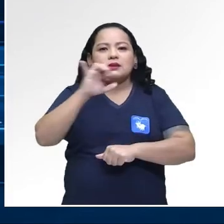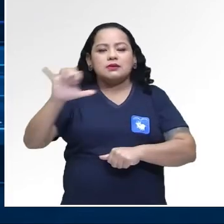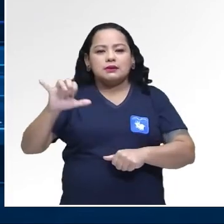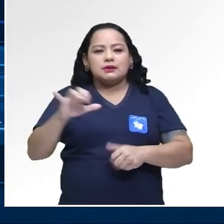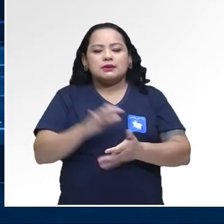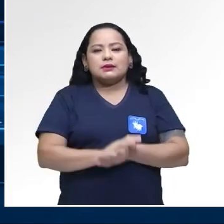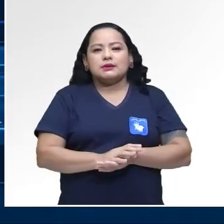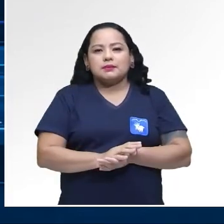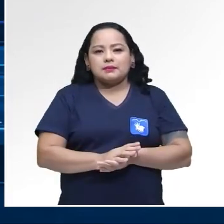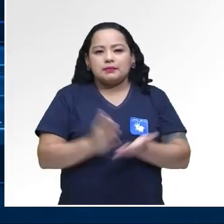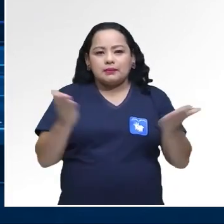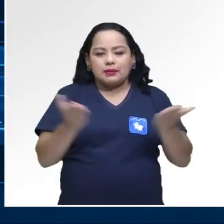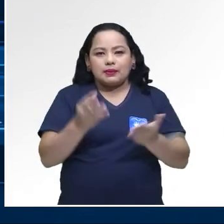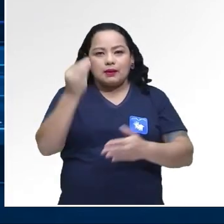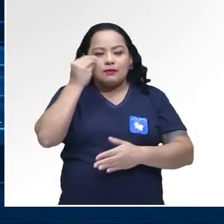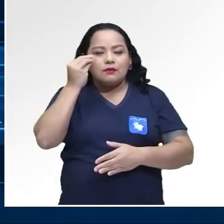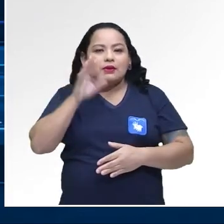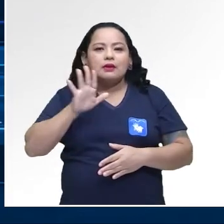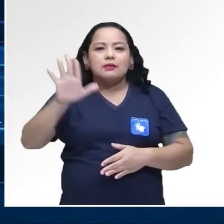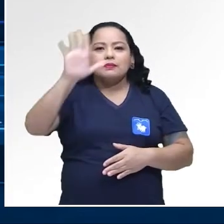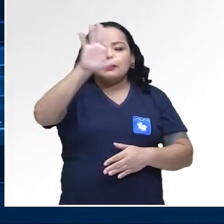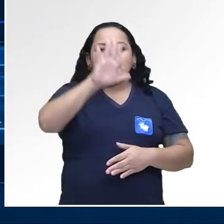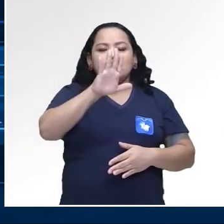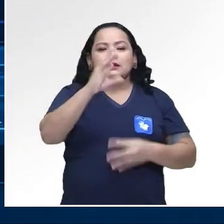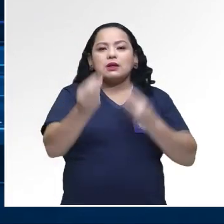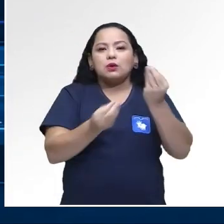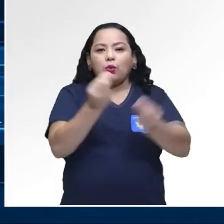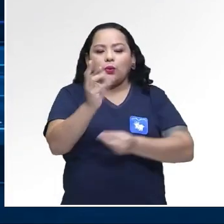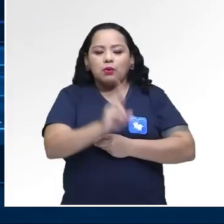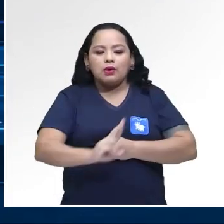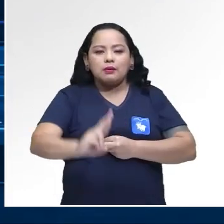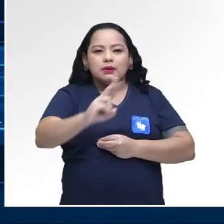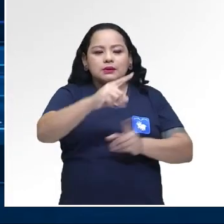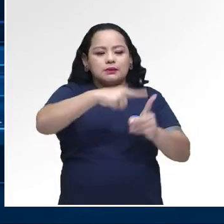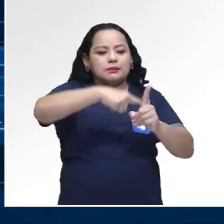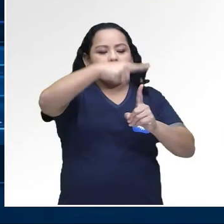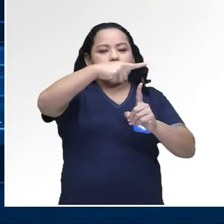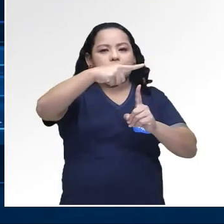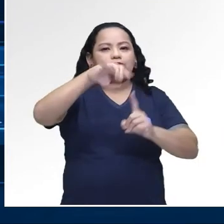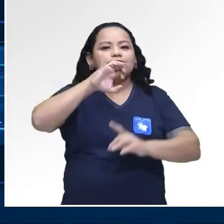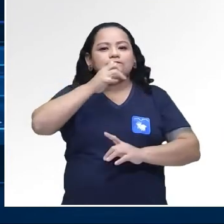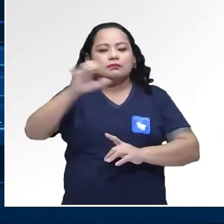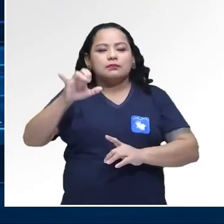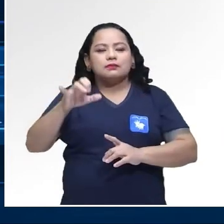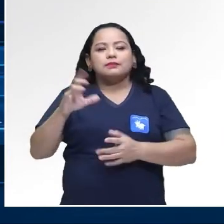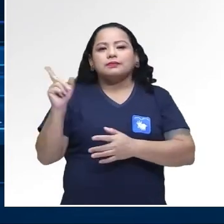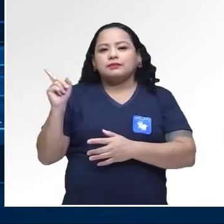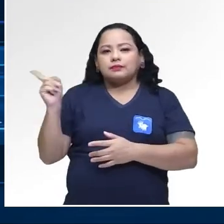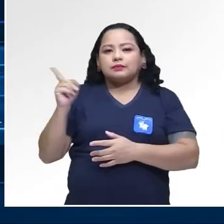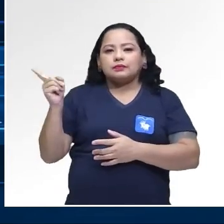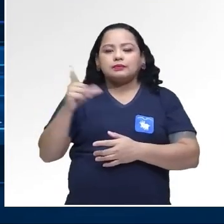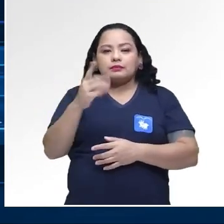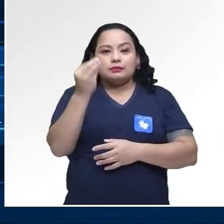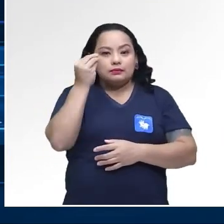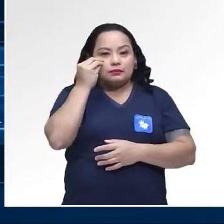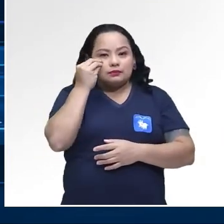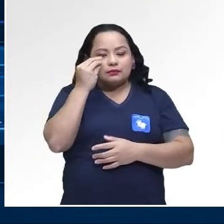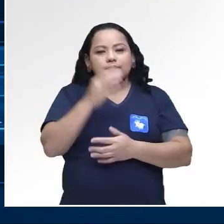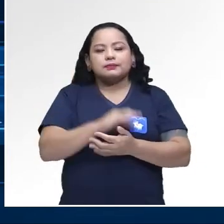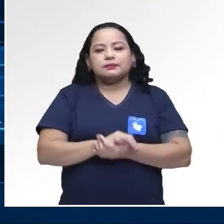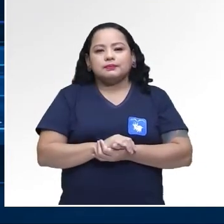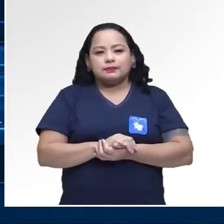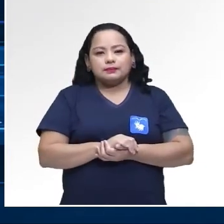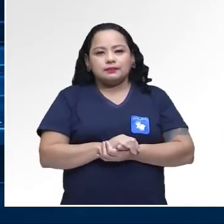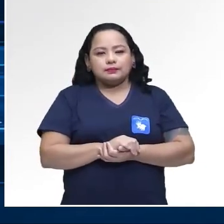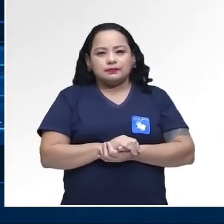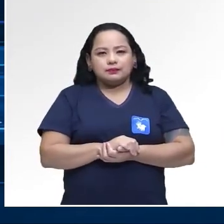aí a gente vai observar na nossa imagem, né, uma representação de uma usina termoelétrica. Né? A gente observa aí na imagem que